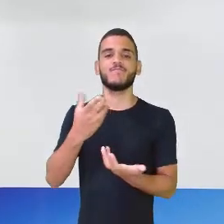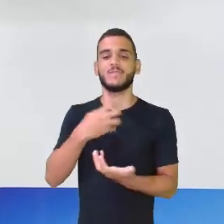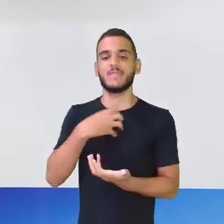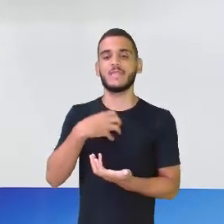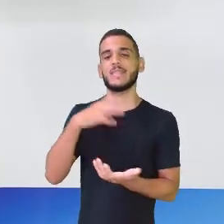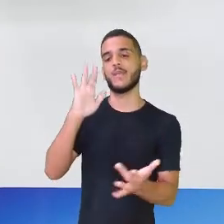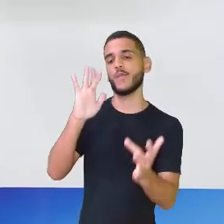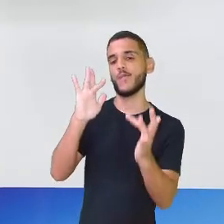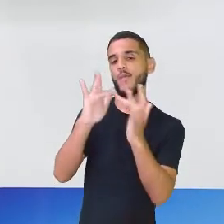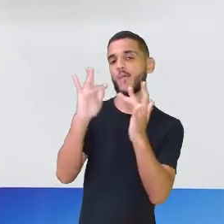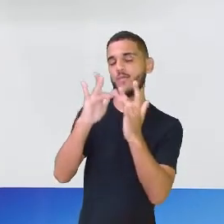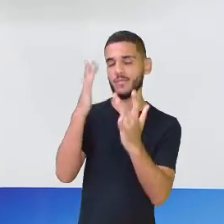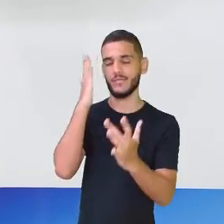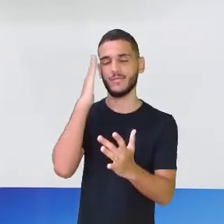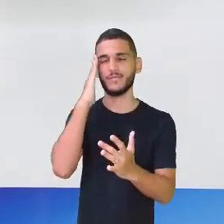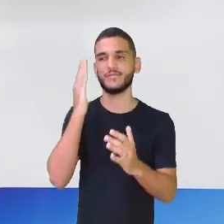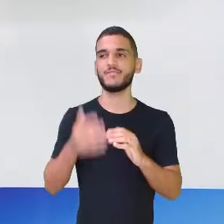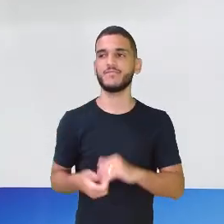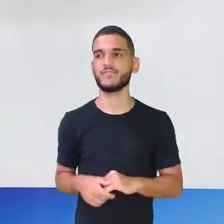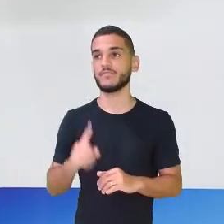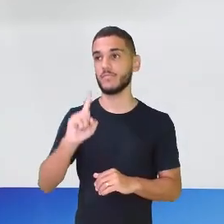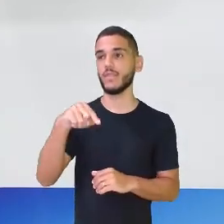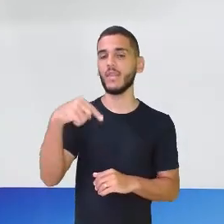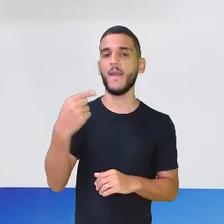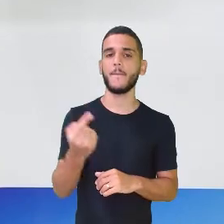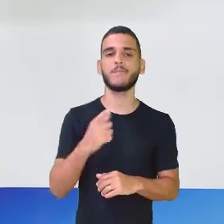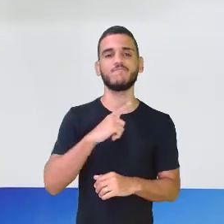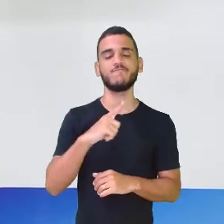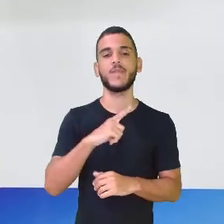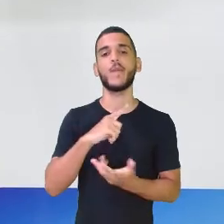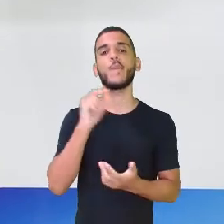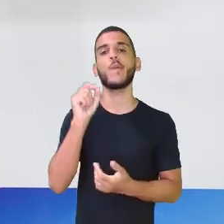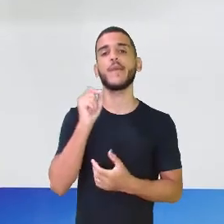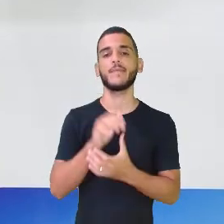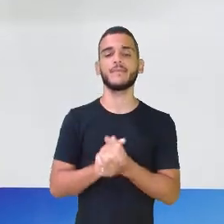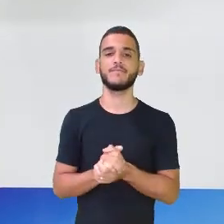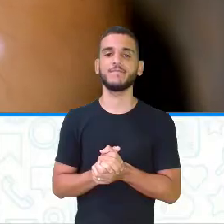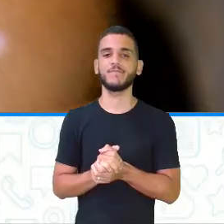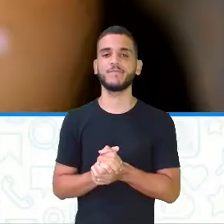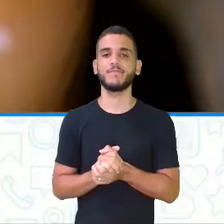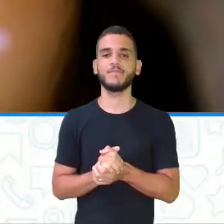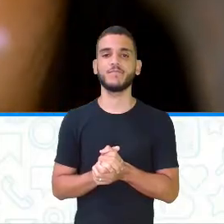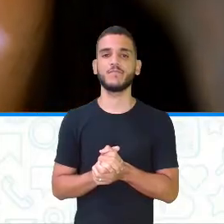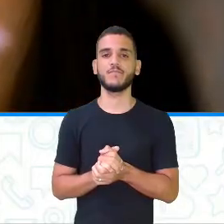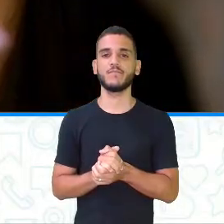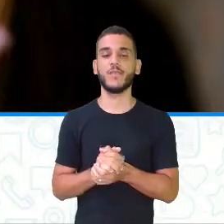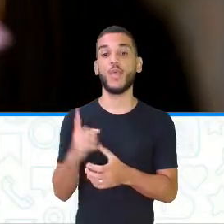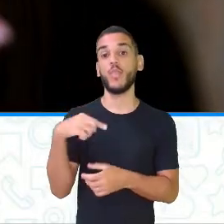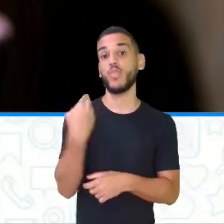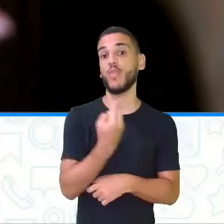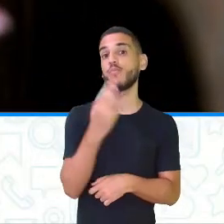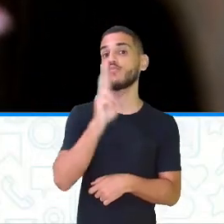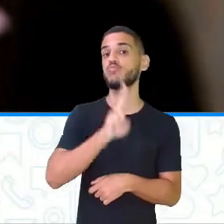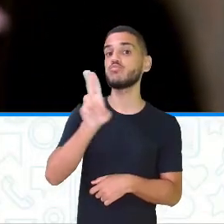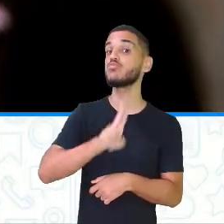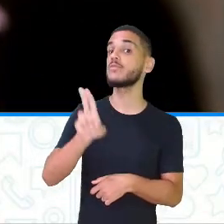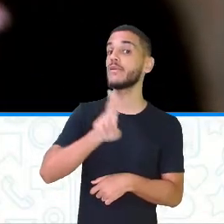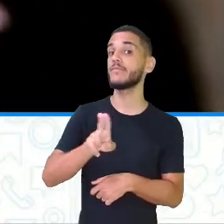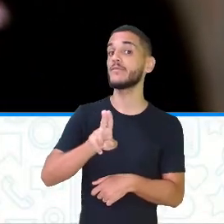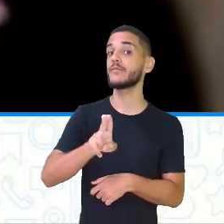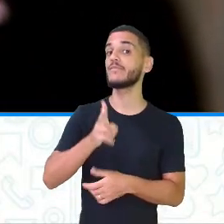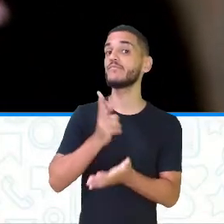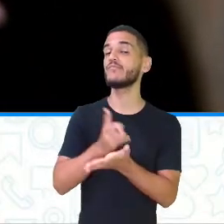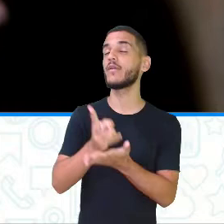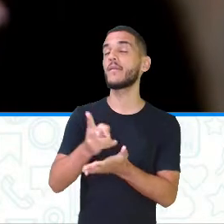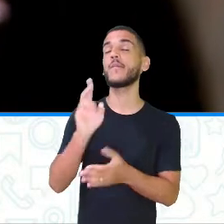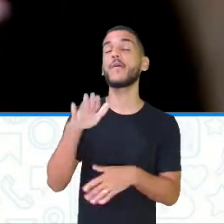ajuda nesse sentido. Depois do tato, outro sentido que a gente usa bastante é o olfato.